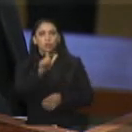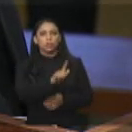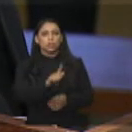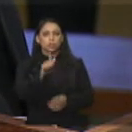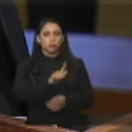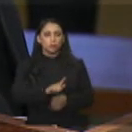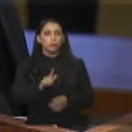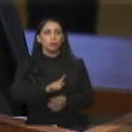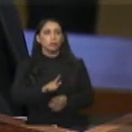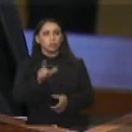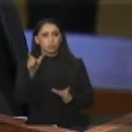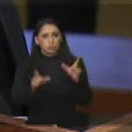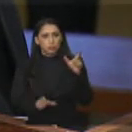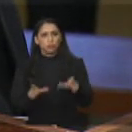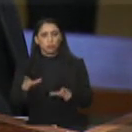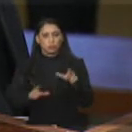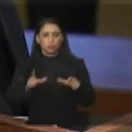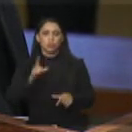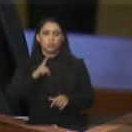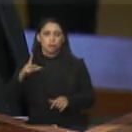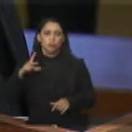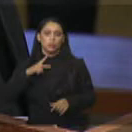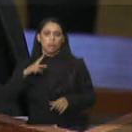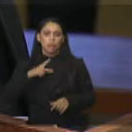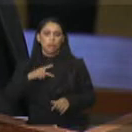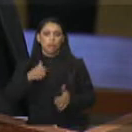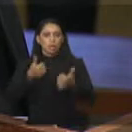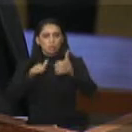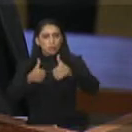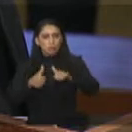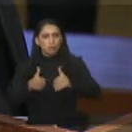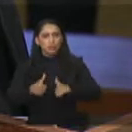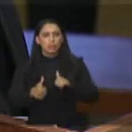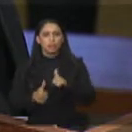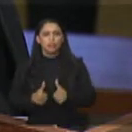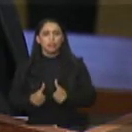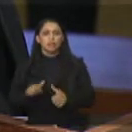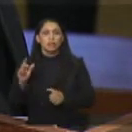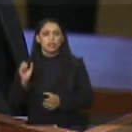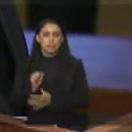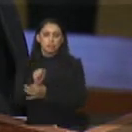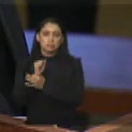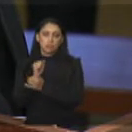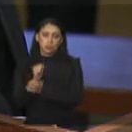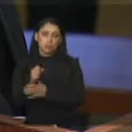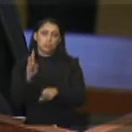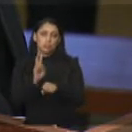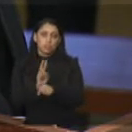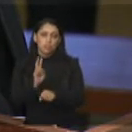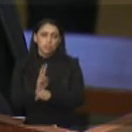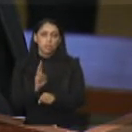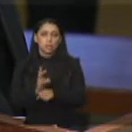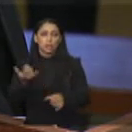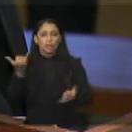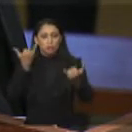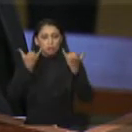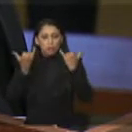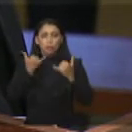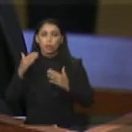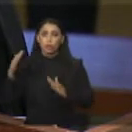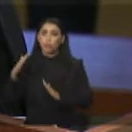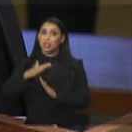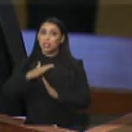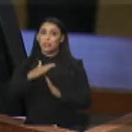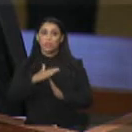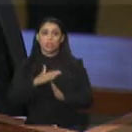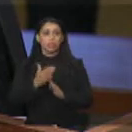dados pessoais, examine o âmbito de proteção do direito à autodeterminação informativa, mais precisamente os limites